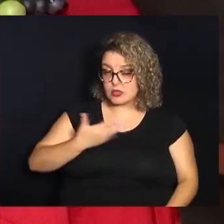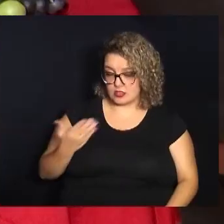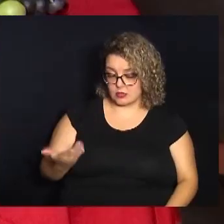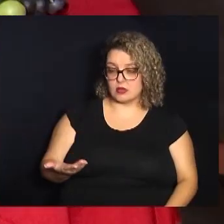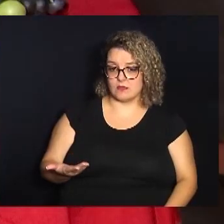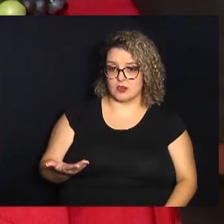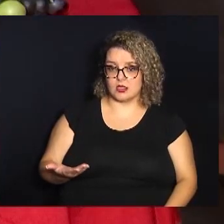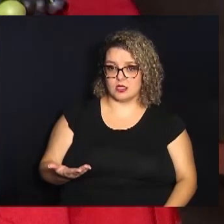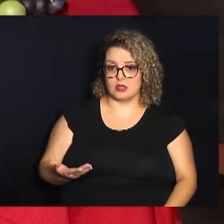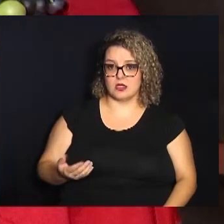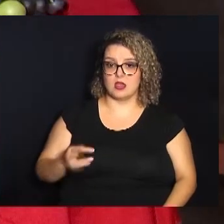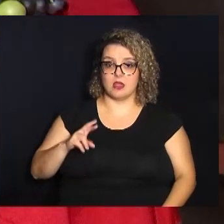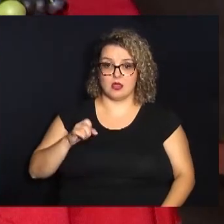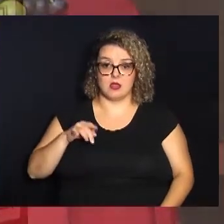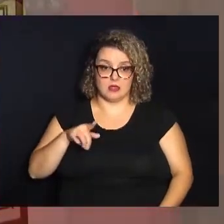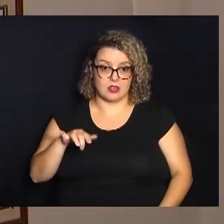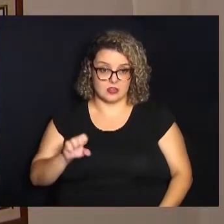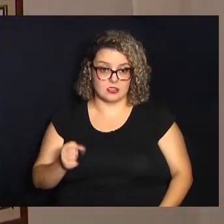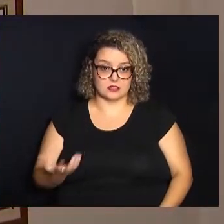internacional.